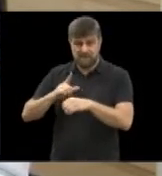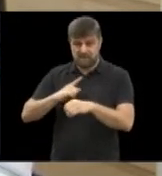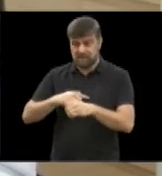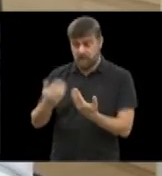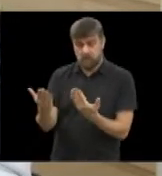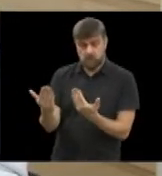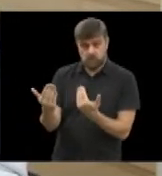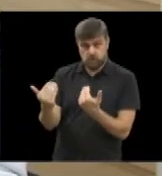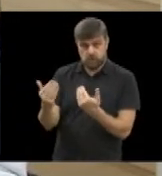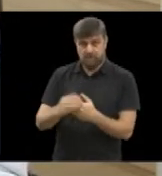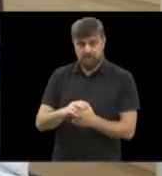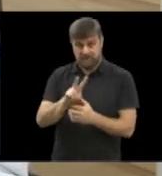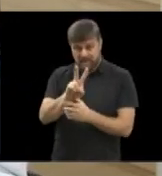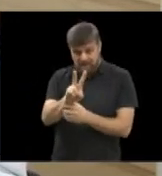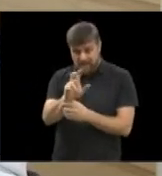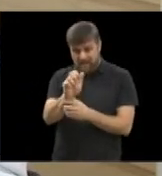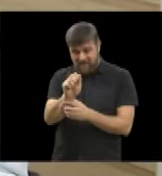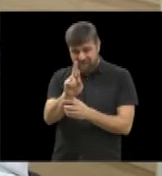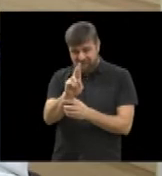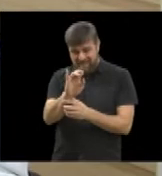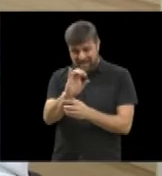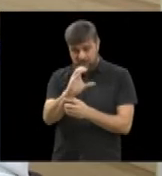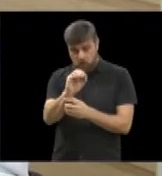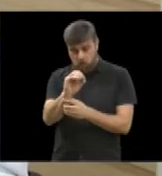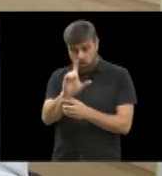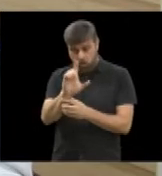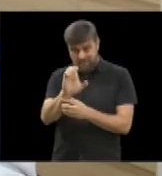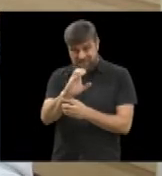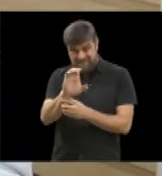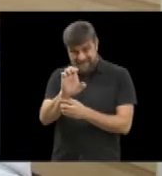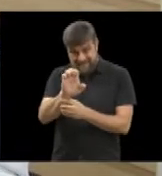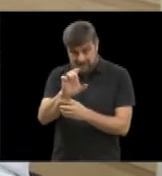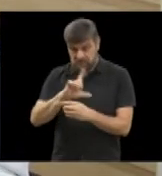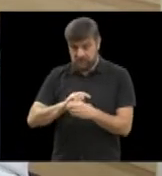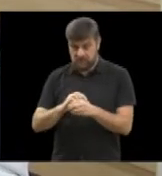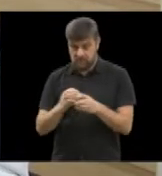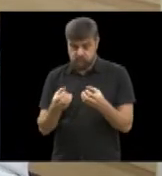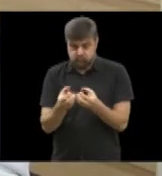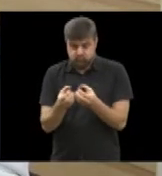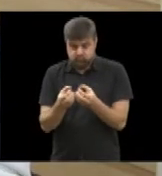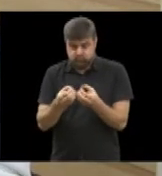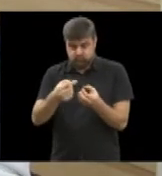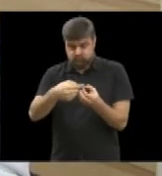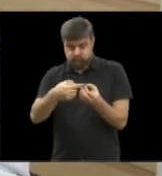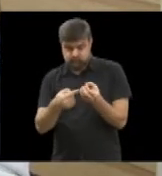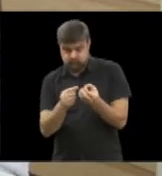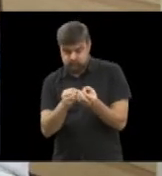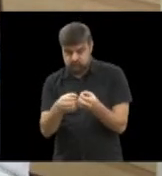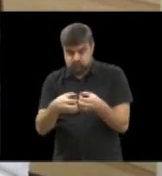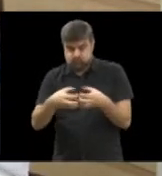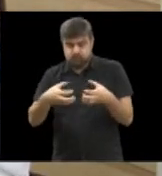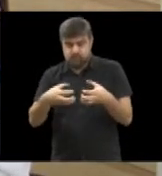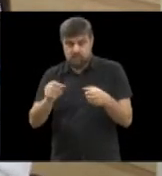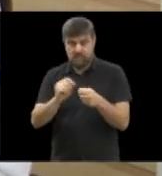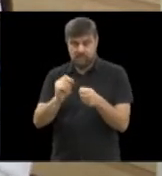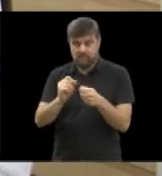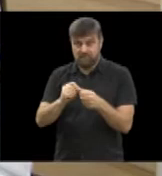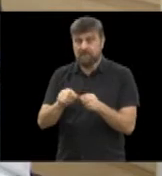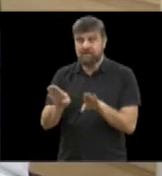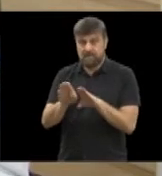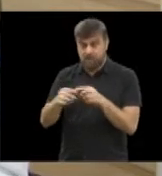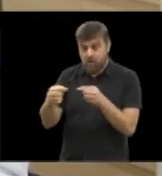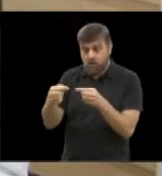em jovens, que é a varicocele, que é a dilatação das veias que drenam o testículo, é associada à infertilidade e é